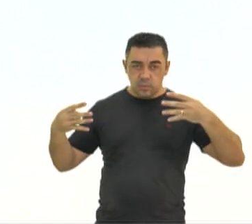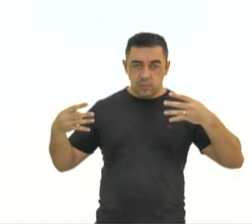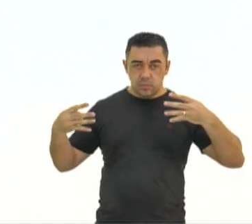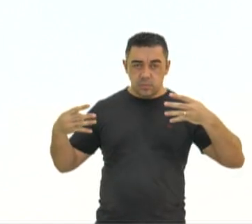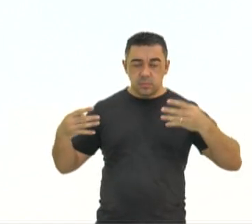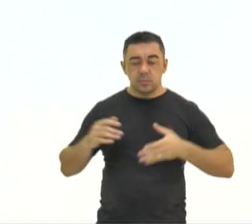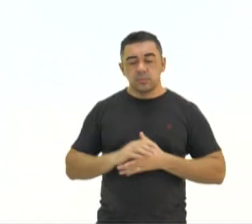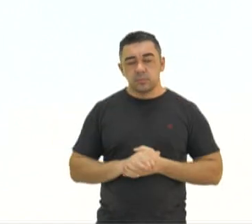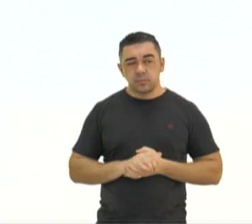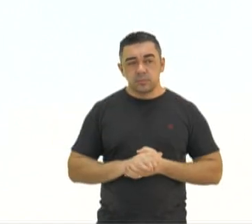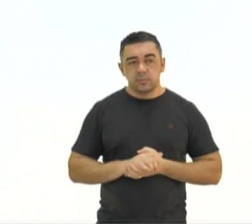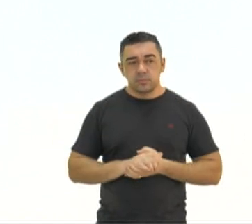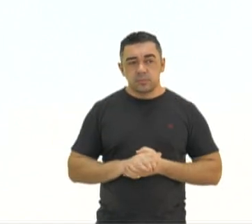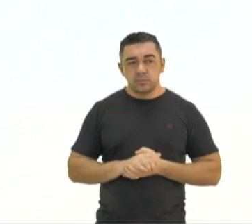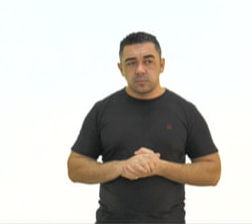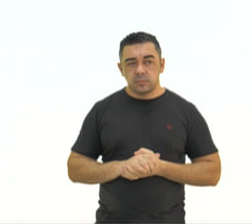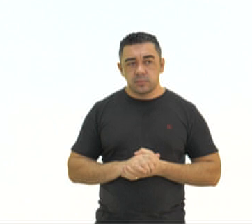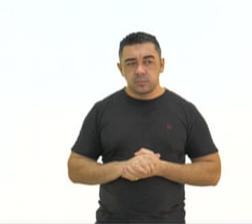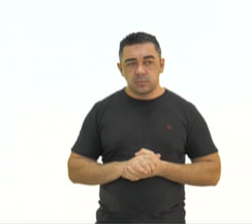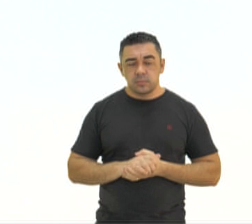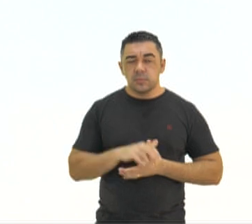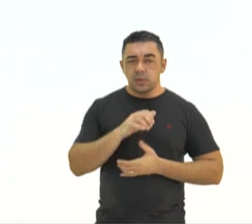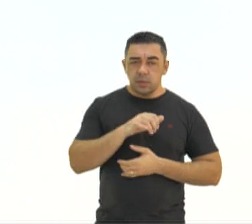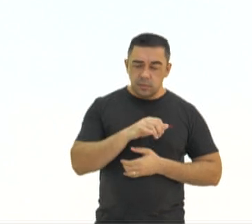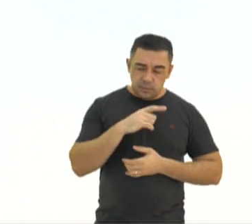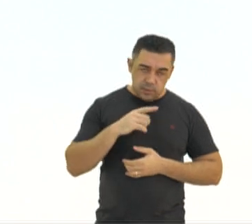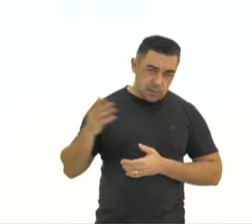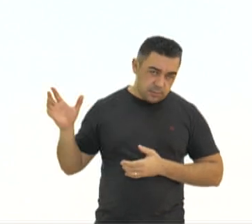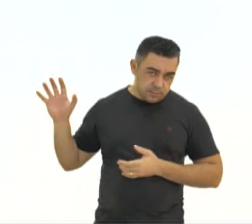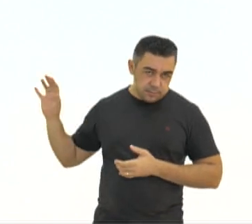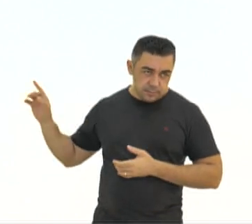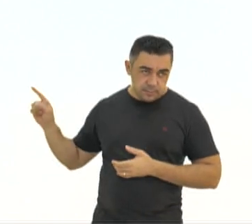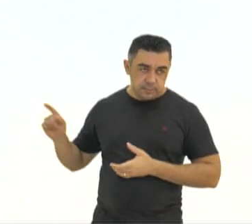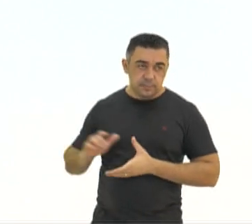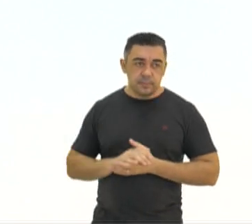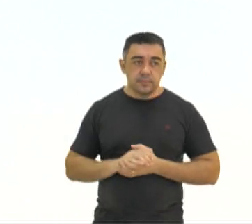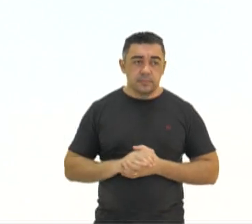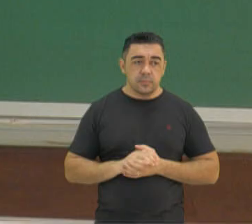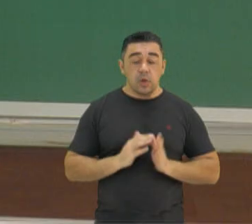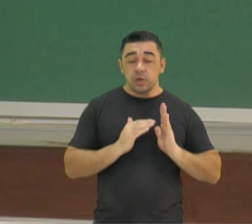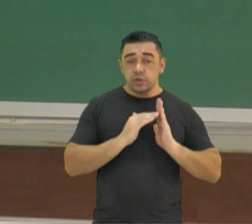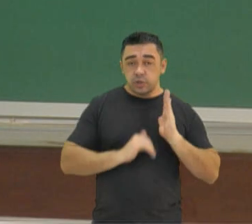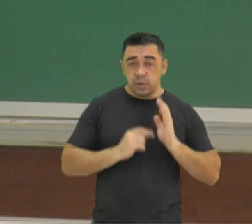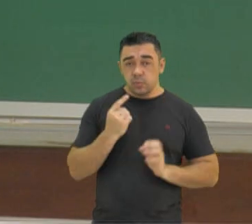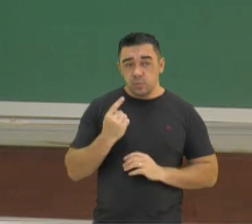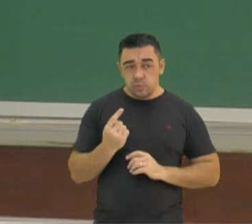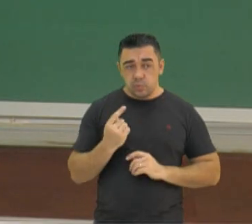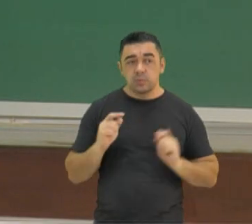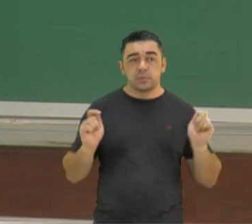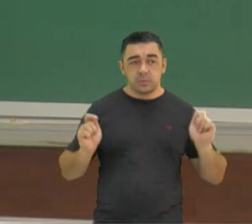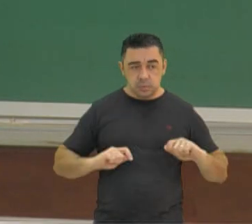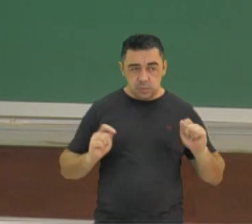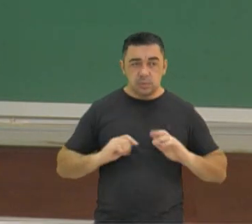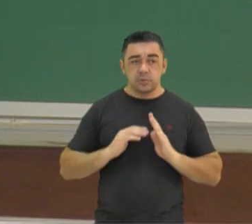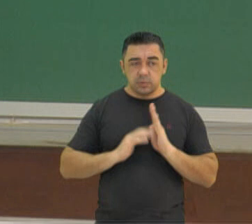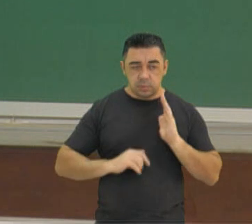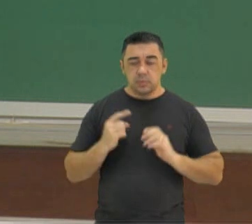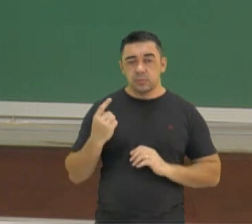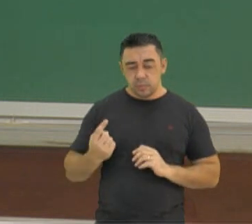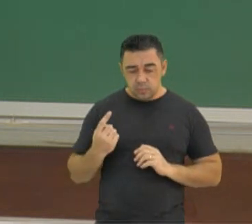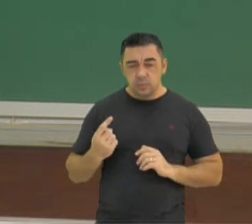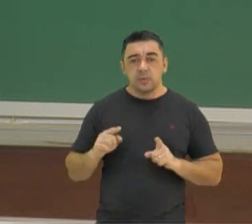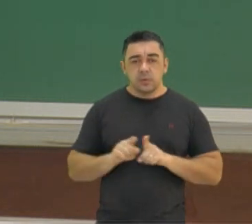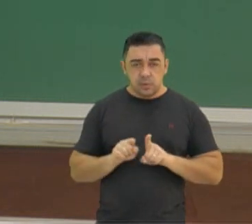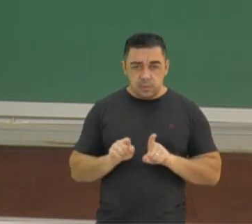adicionei 4 em ambos os lados, vou ter a minha equação equivalente. Subtraindo 1, também posso ter uma equação